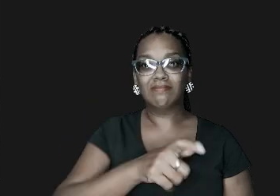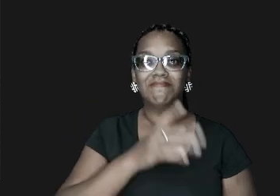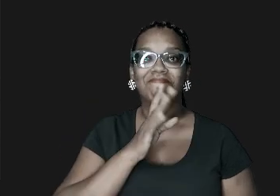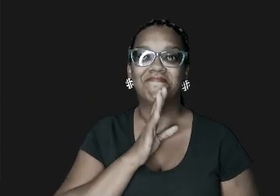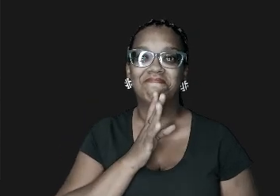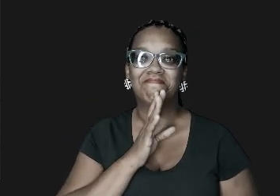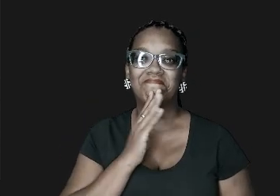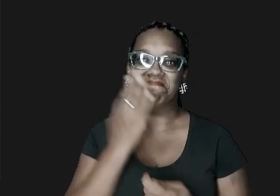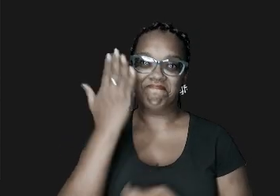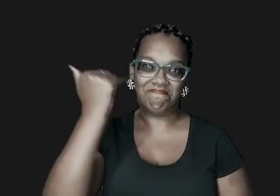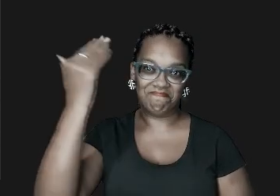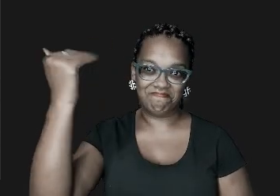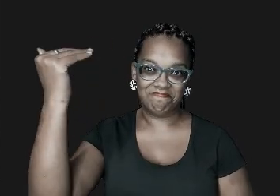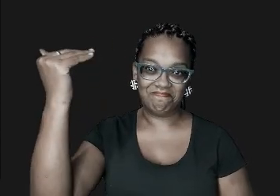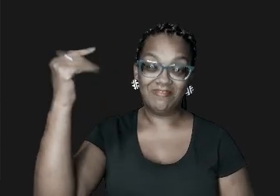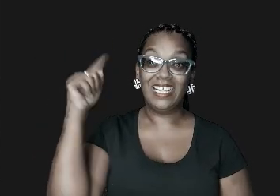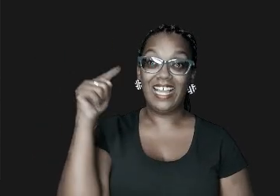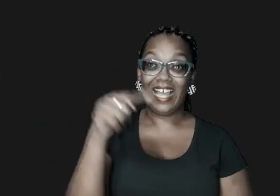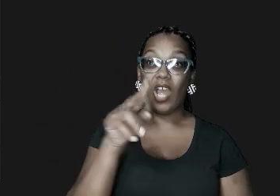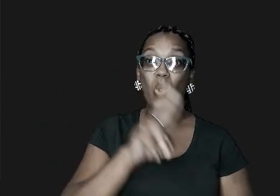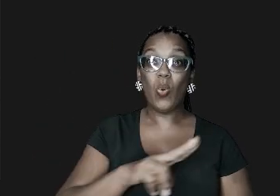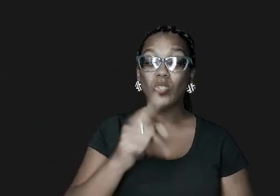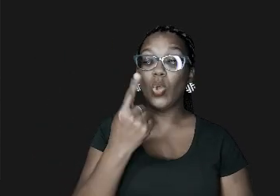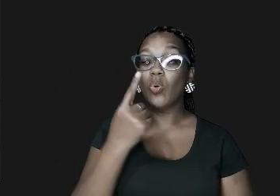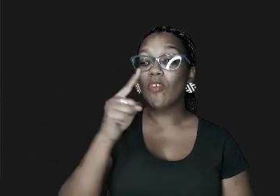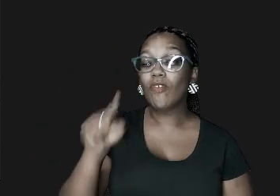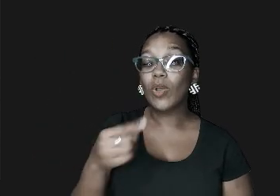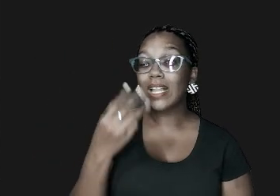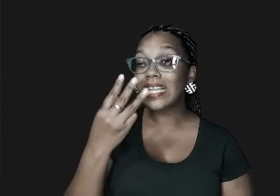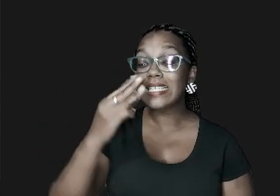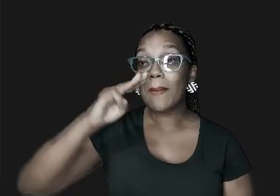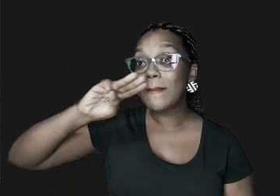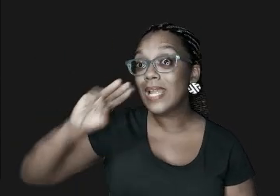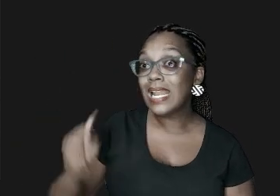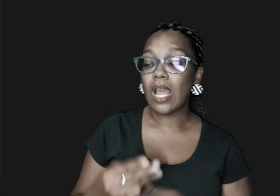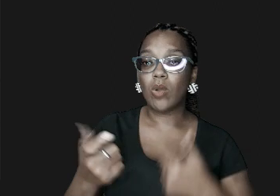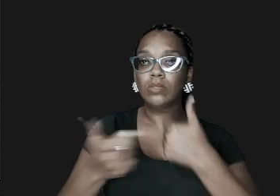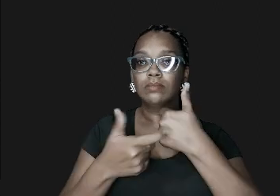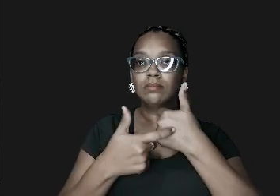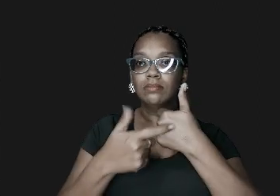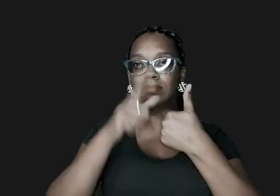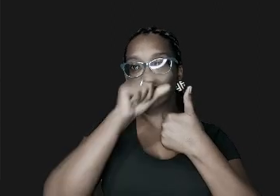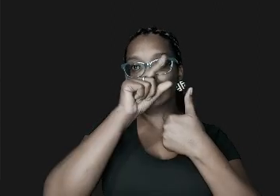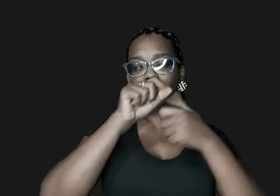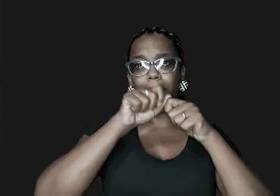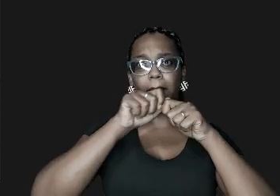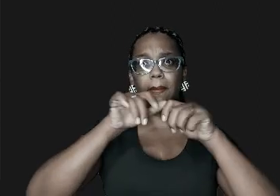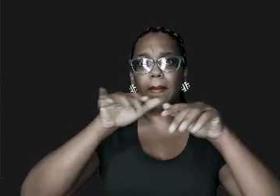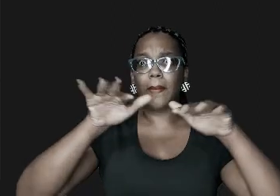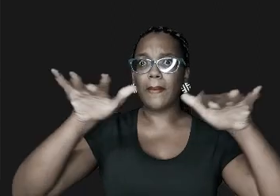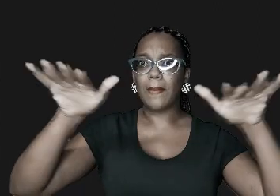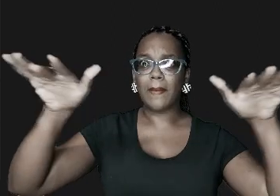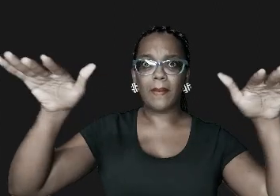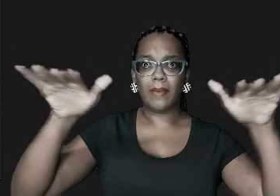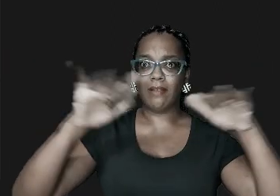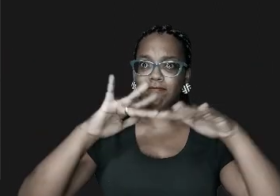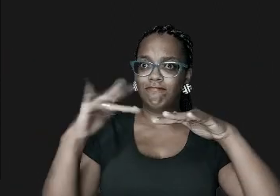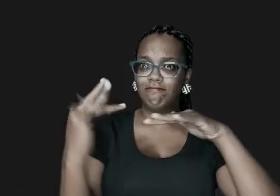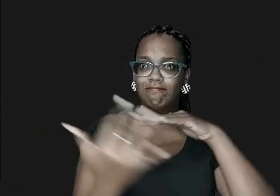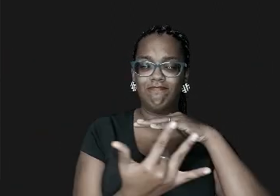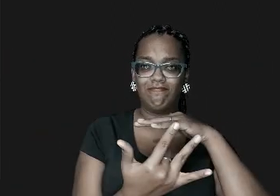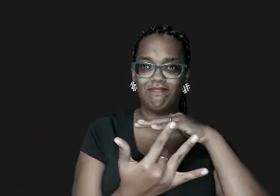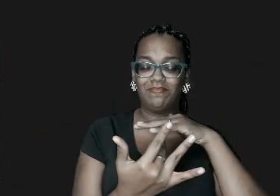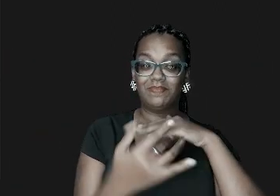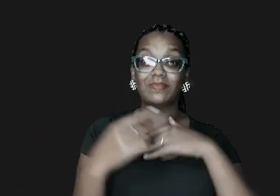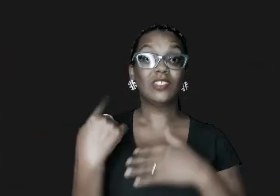só o controlador era uma figura notoriamente conhecida era uma figura que possui é 1,3 milhões de seguidores no Twitter ou seja ele